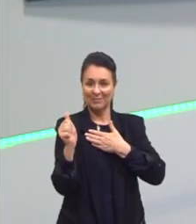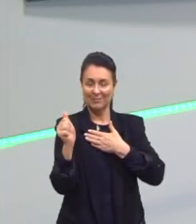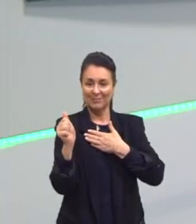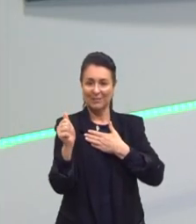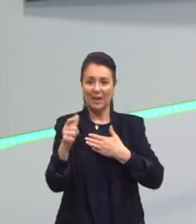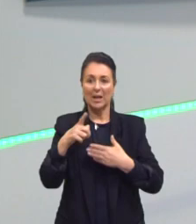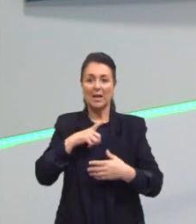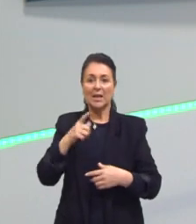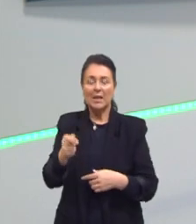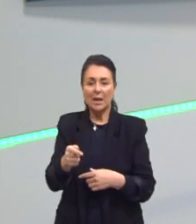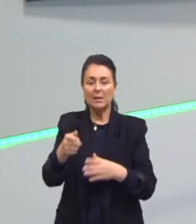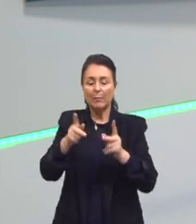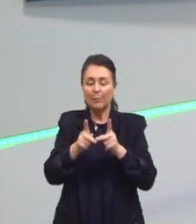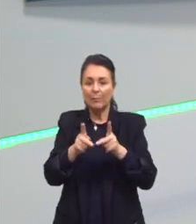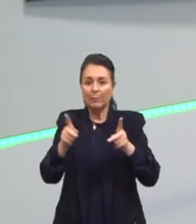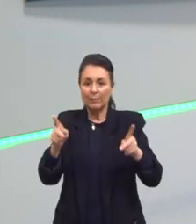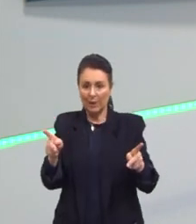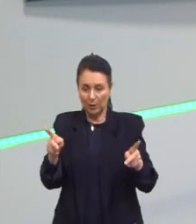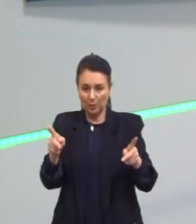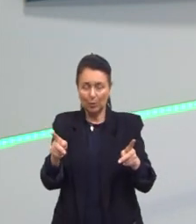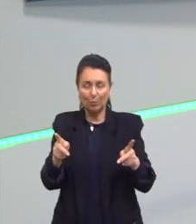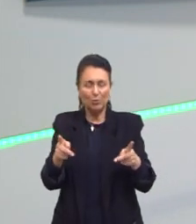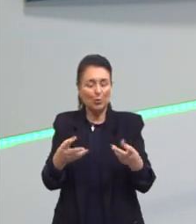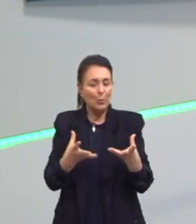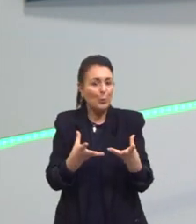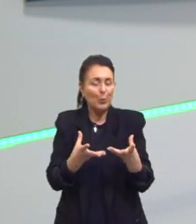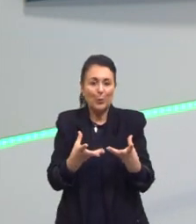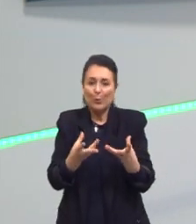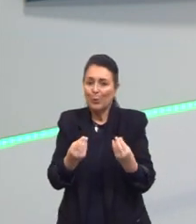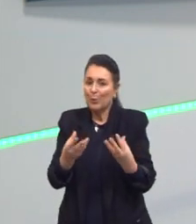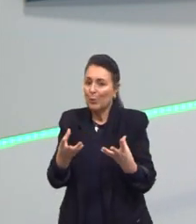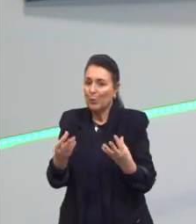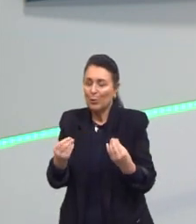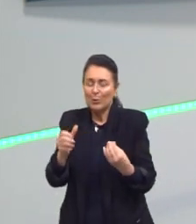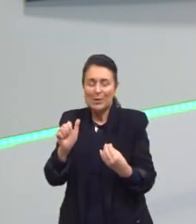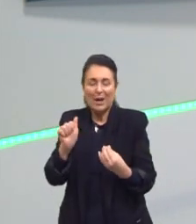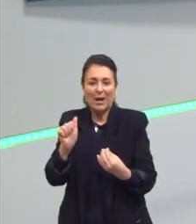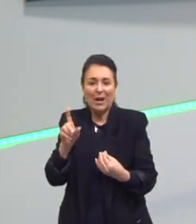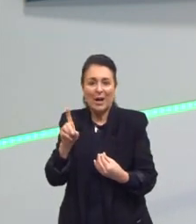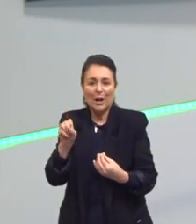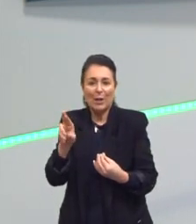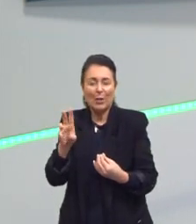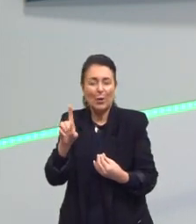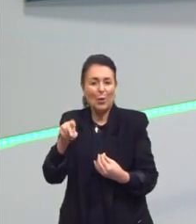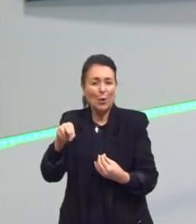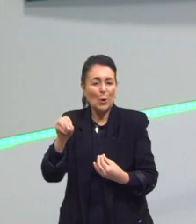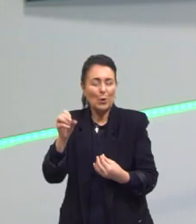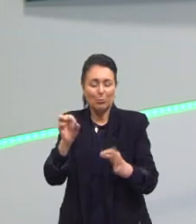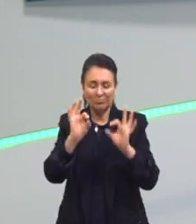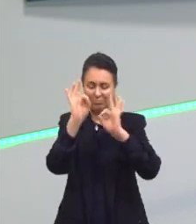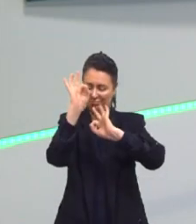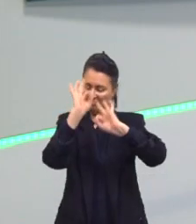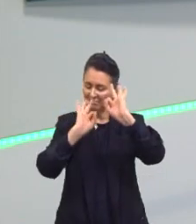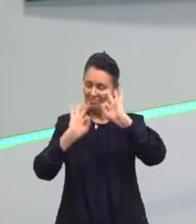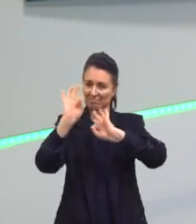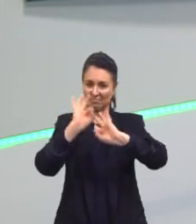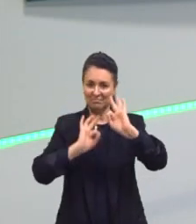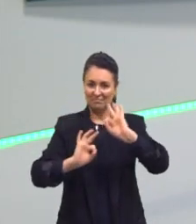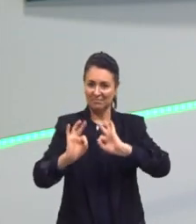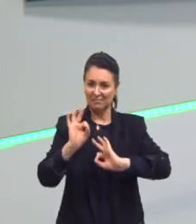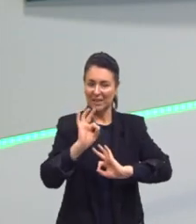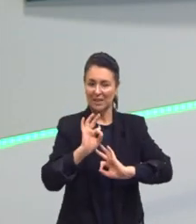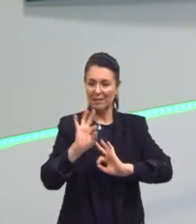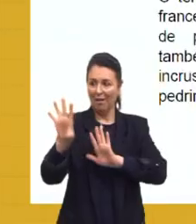aí pessoal se esse período então de tanta tantos adornos né tantos enfeites né tanta de coração